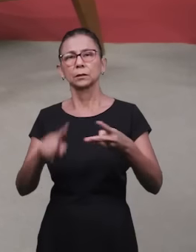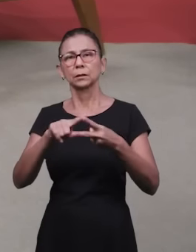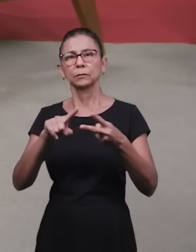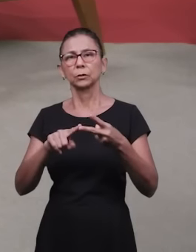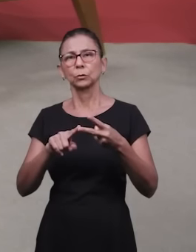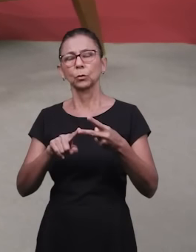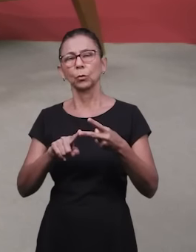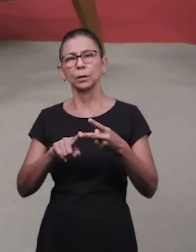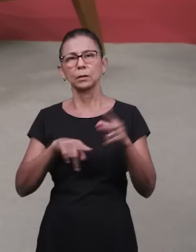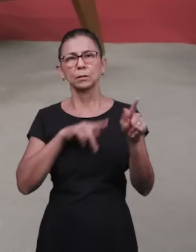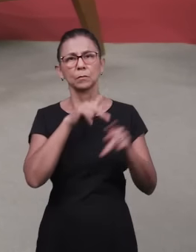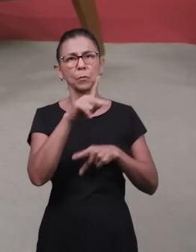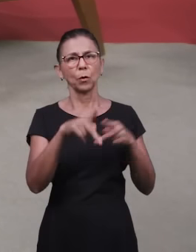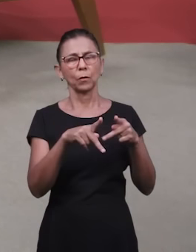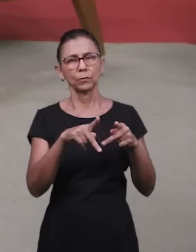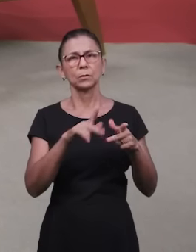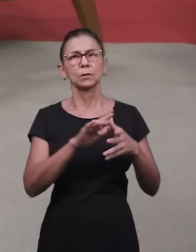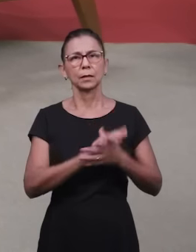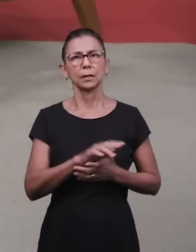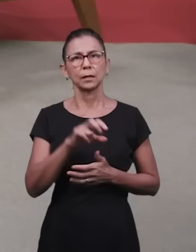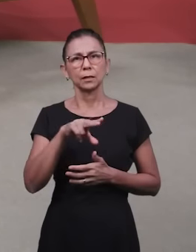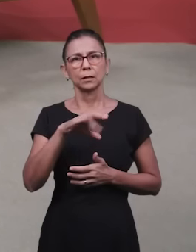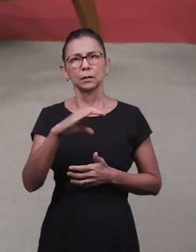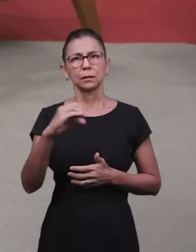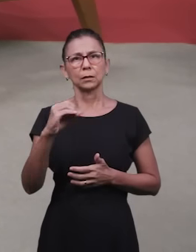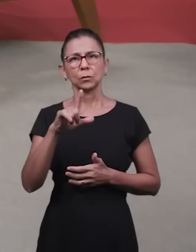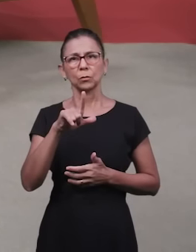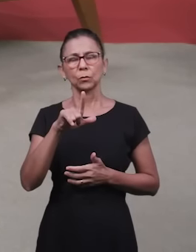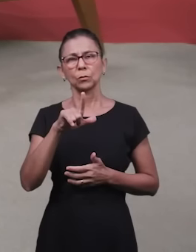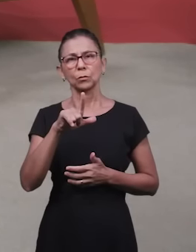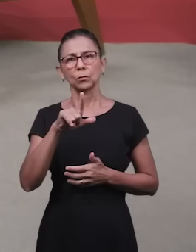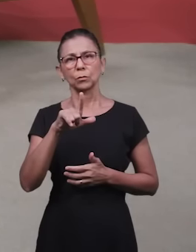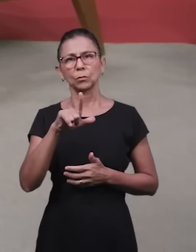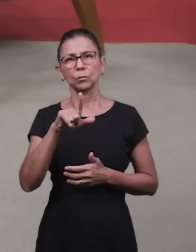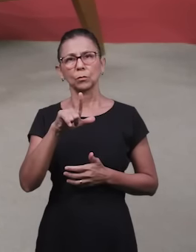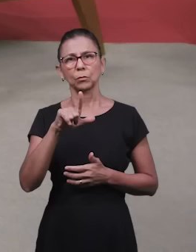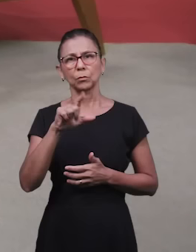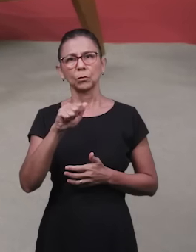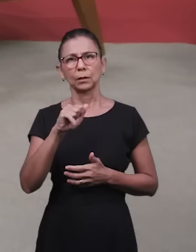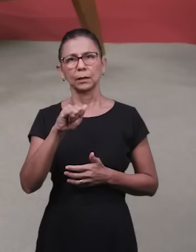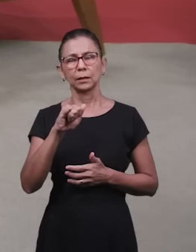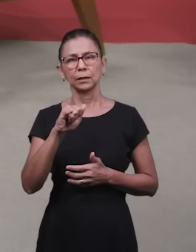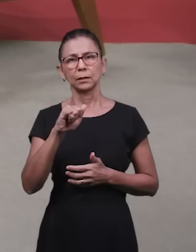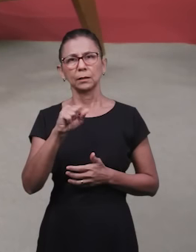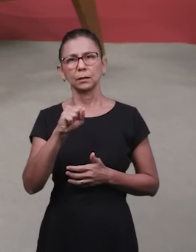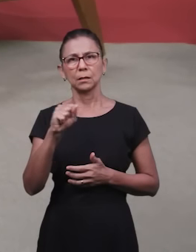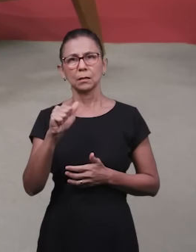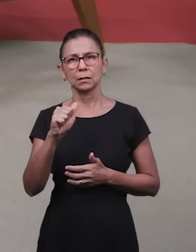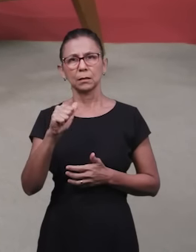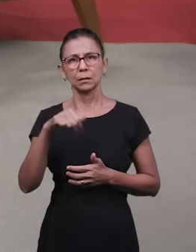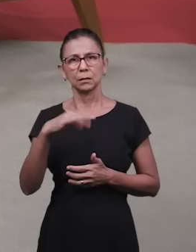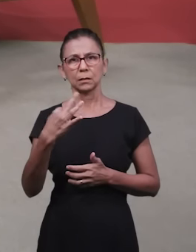nicolaitas, lá no primeiro século, quer dizer, na embriogênese da doutrina, quer